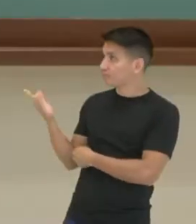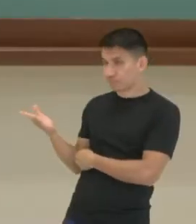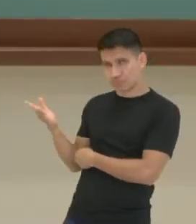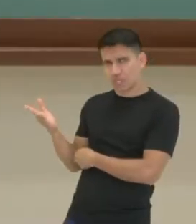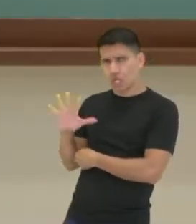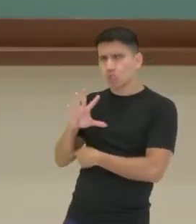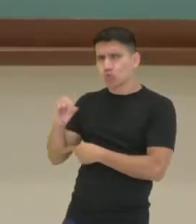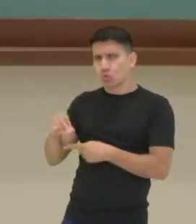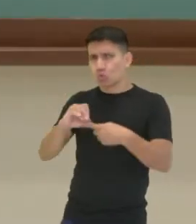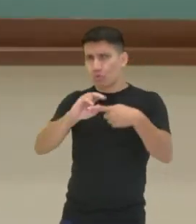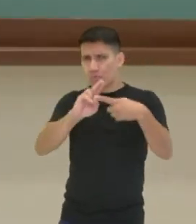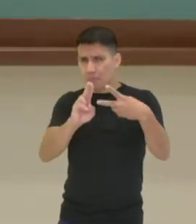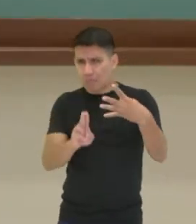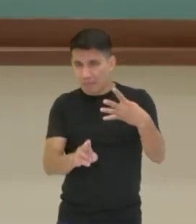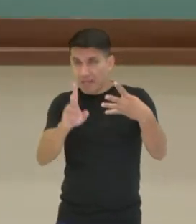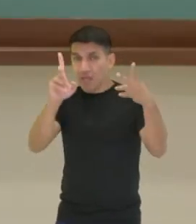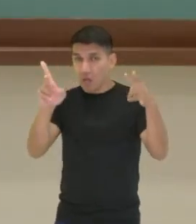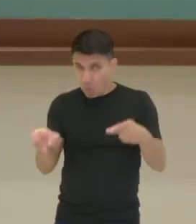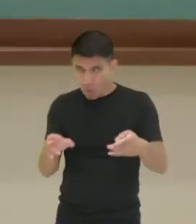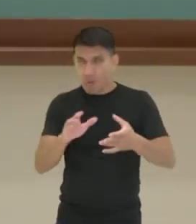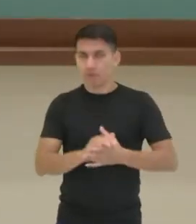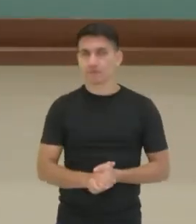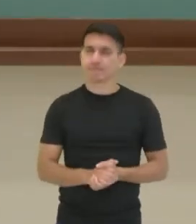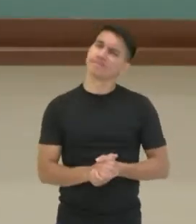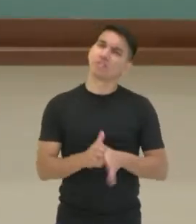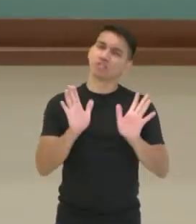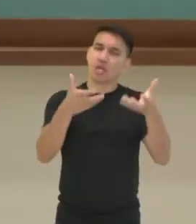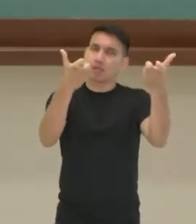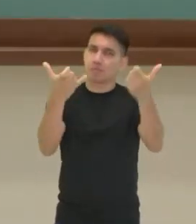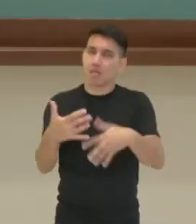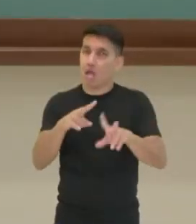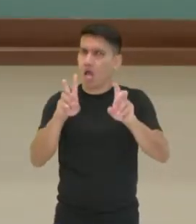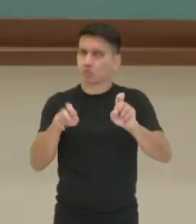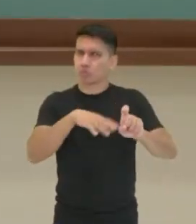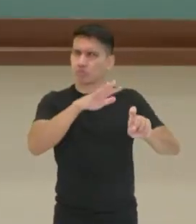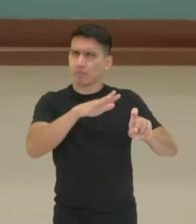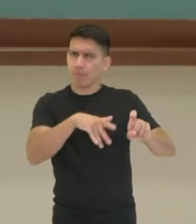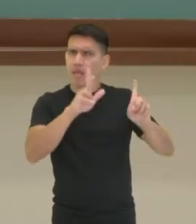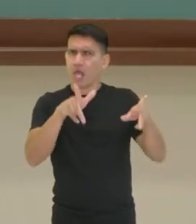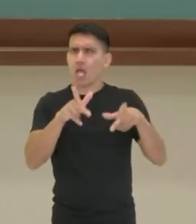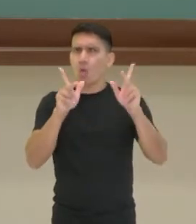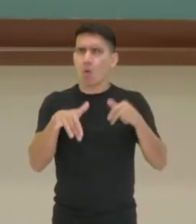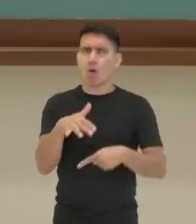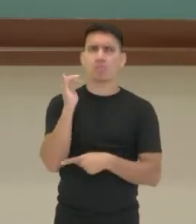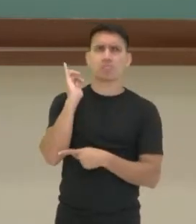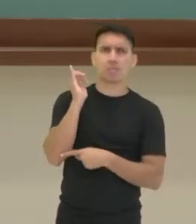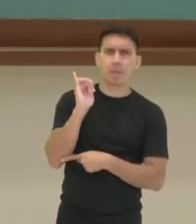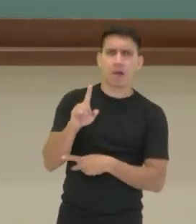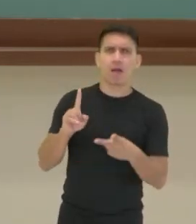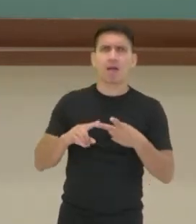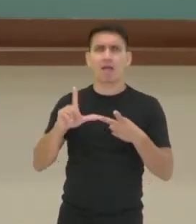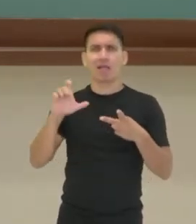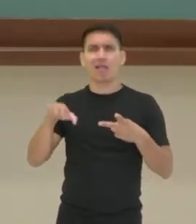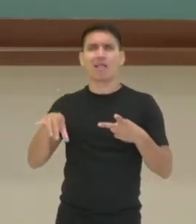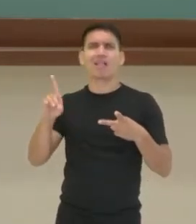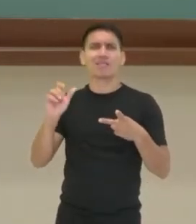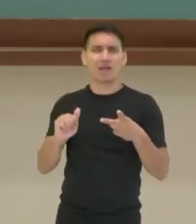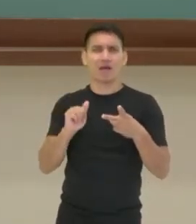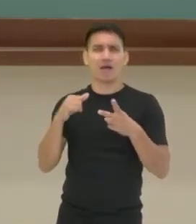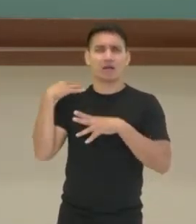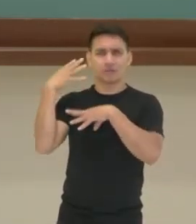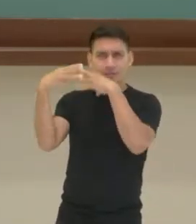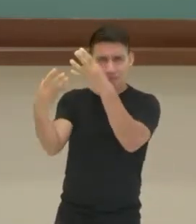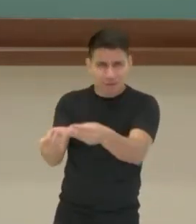mesma coisa? Agora que eu já expliquei um pouquinho o que é mito, será que mito é igual conto, lenda, fábula, que inclusive é